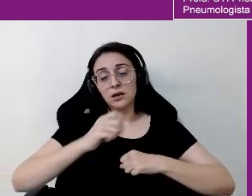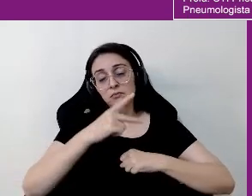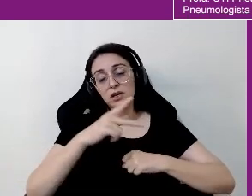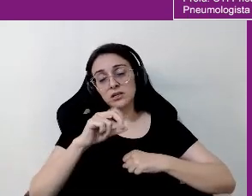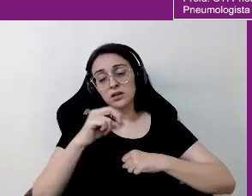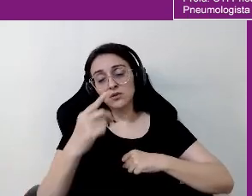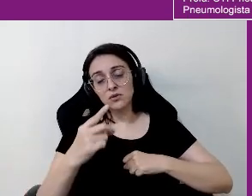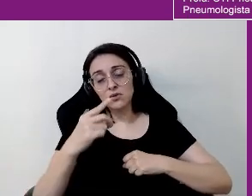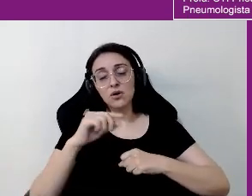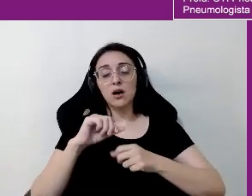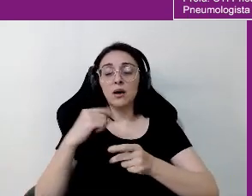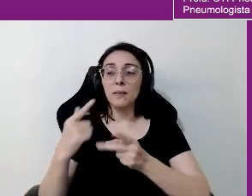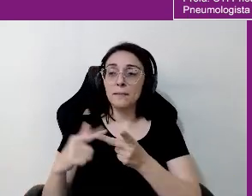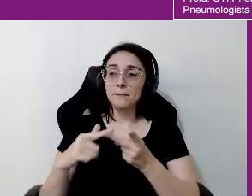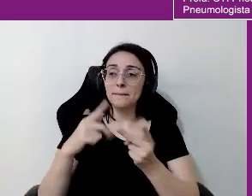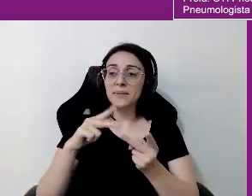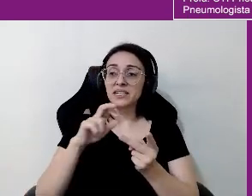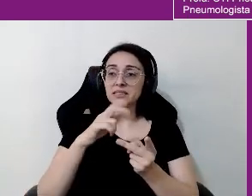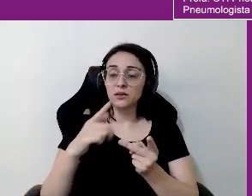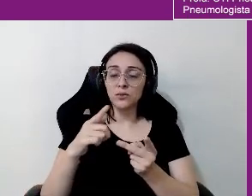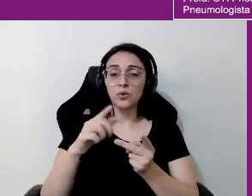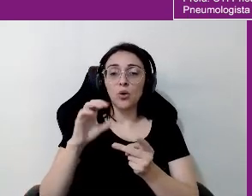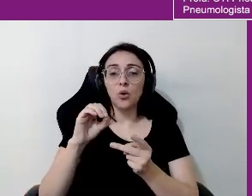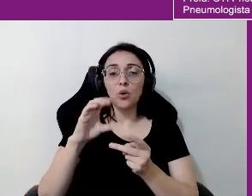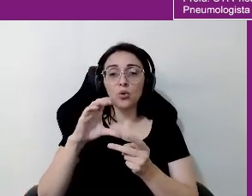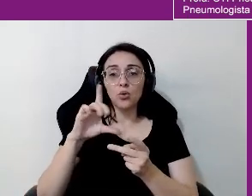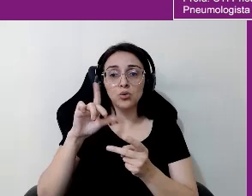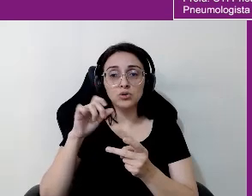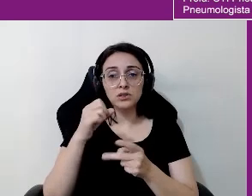com a pressão de oclusão, e a gente também